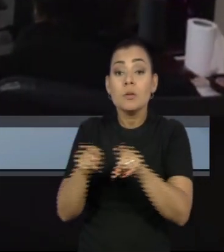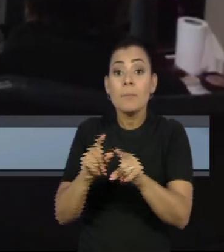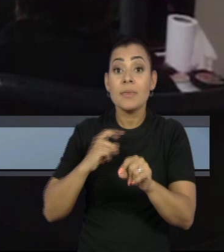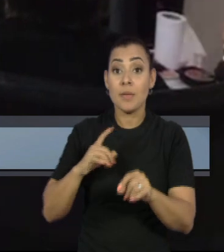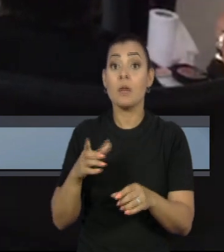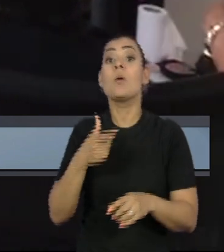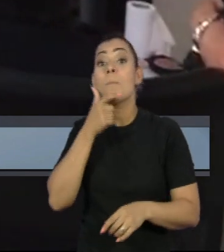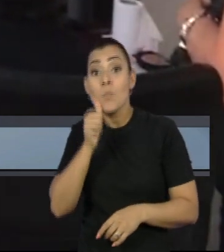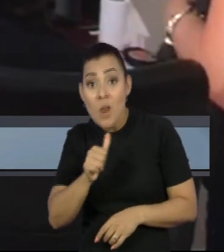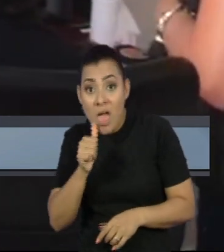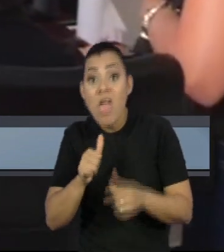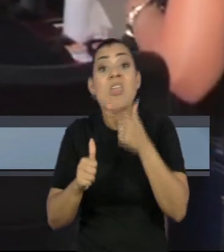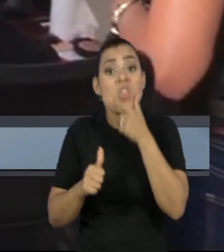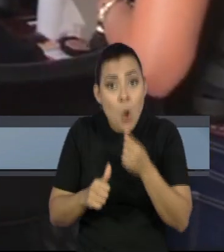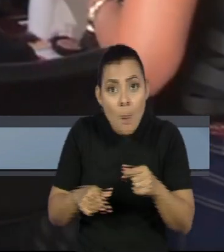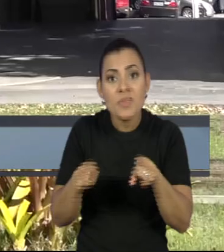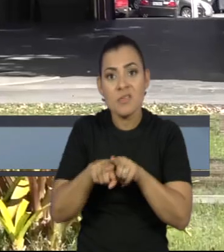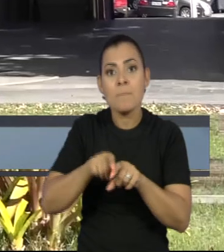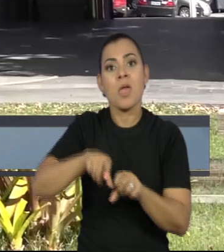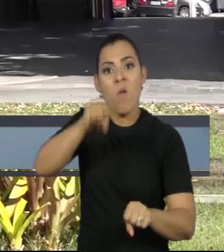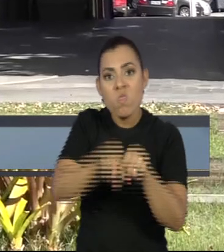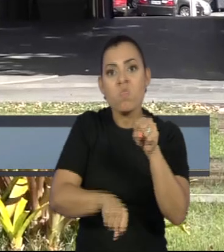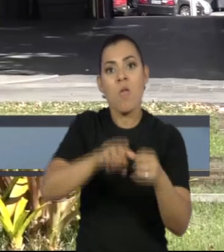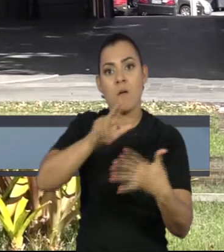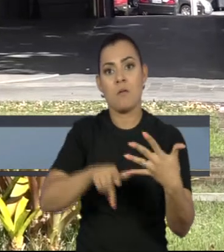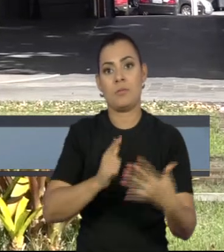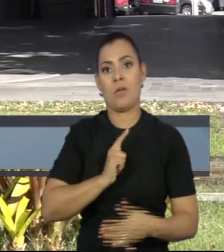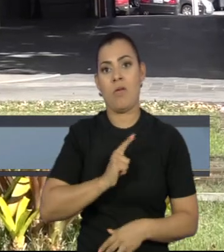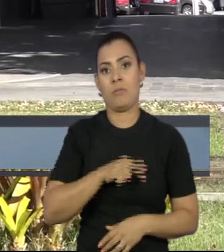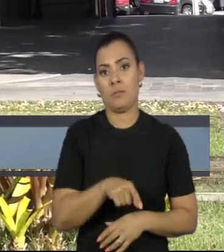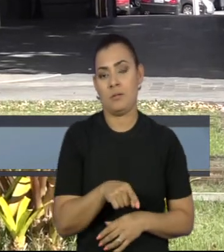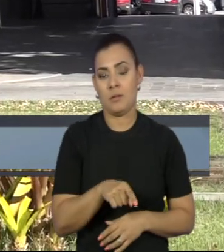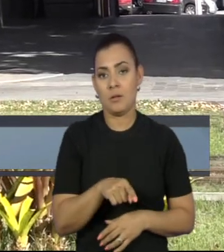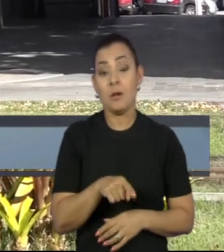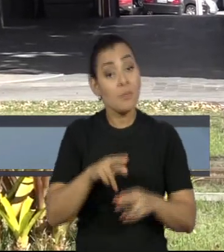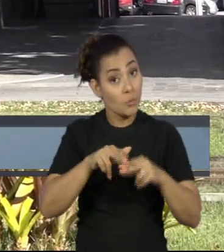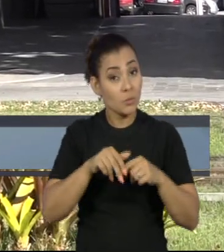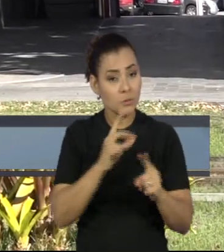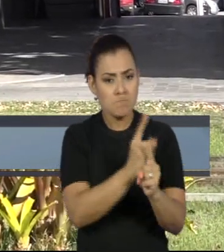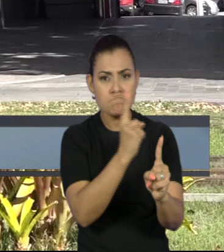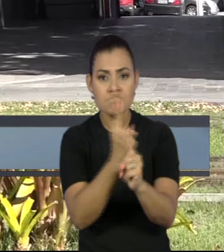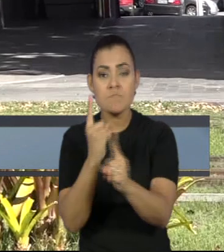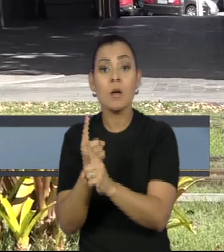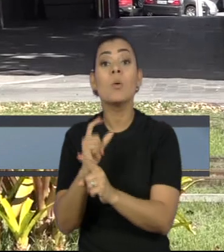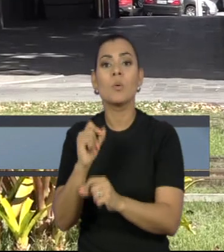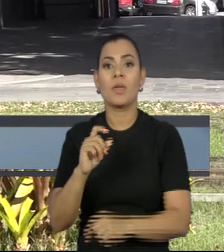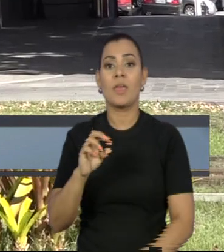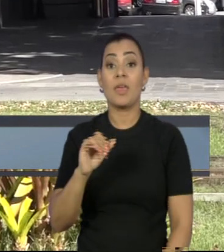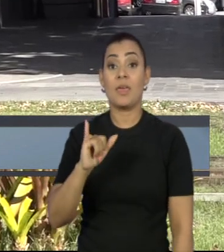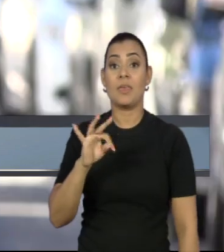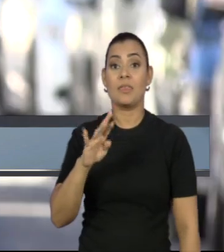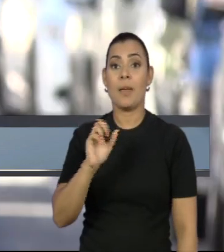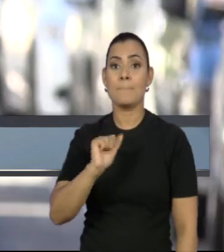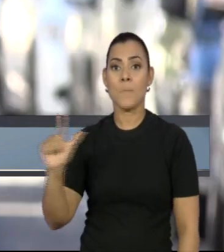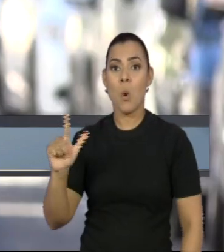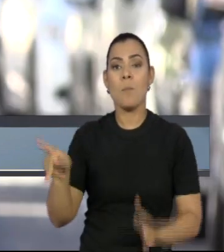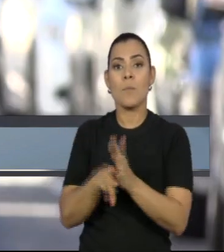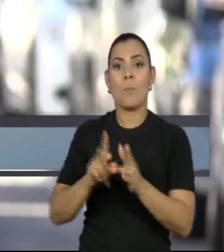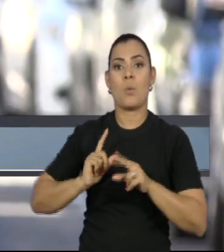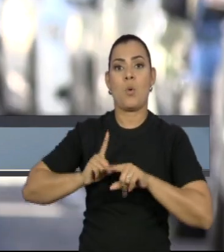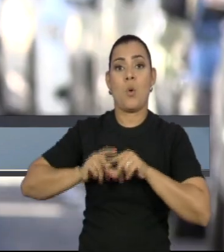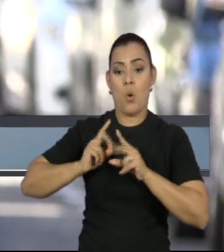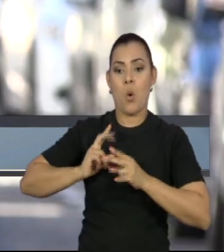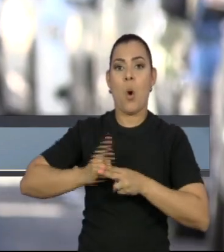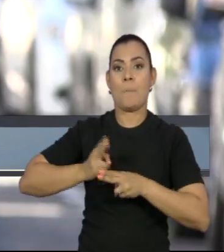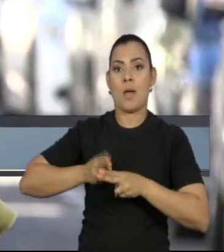do sexo feminino e masculino. As investigações contaram também com a cooperação da Interpol de Roma. Foram